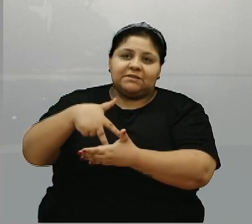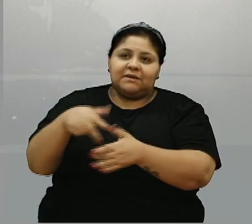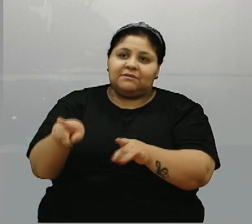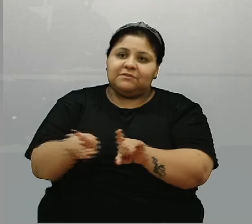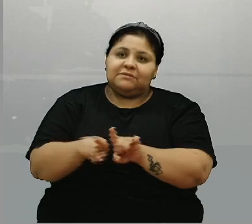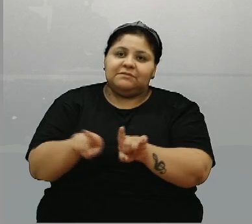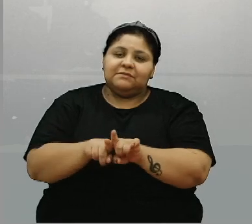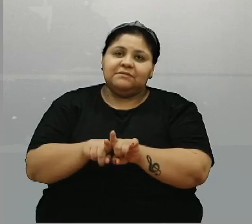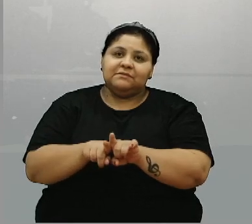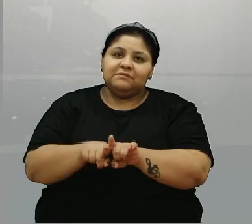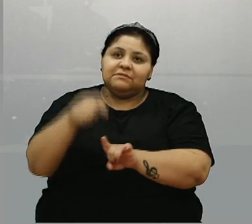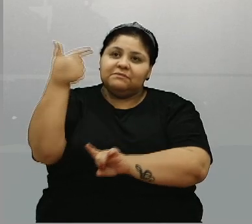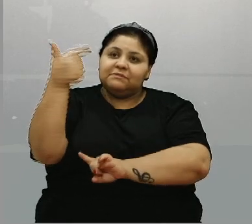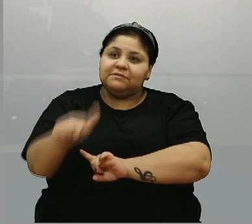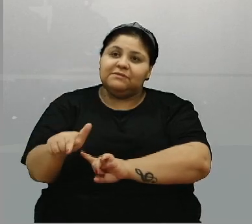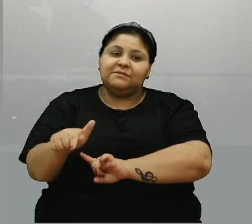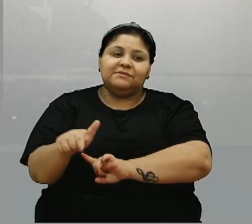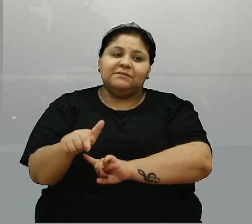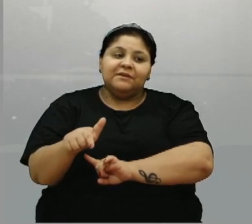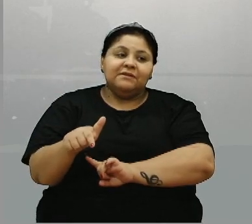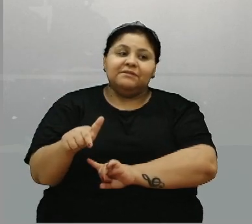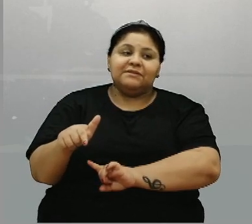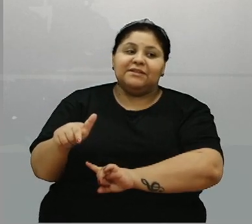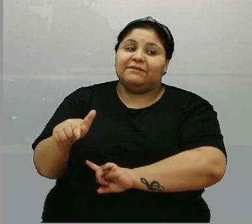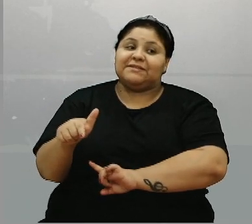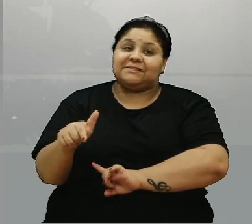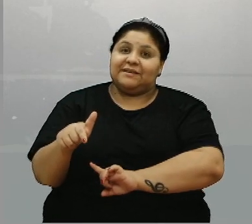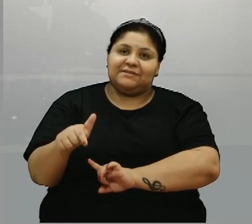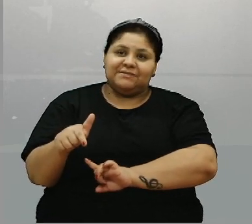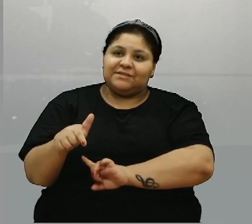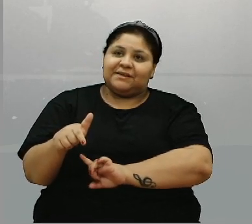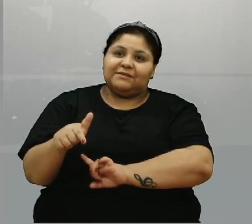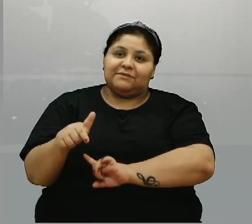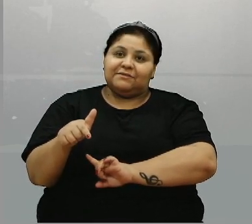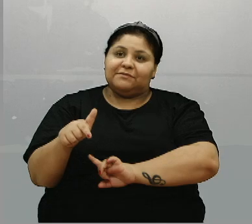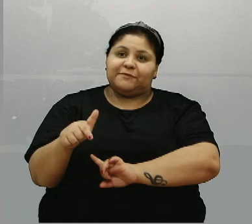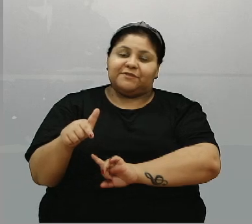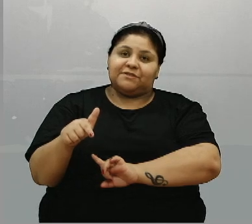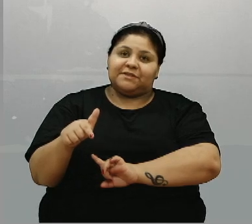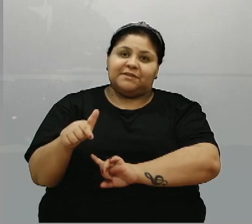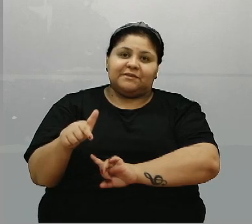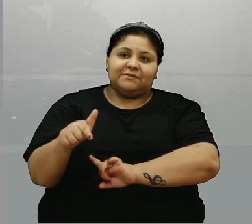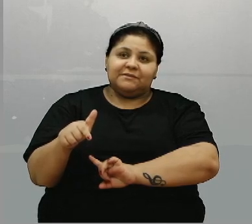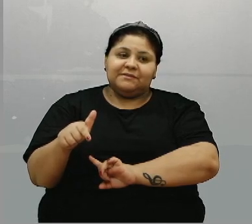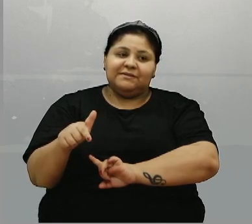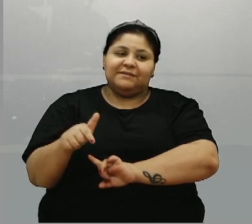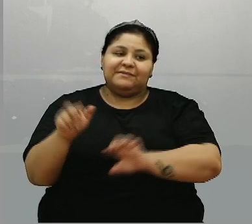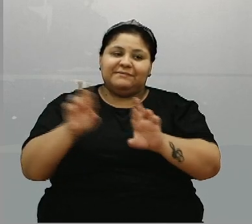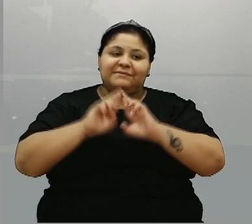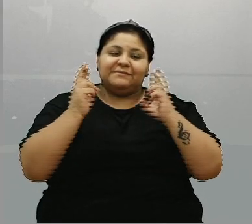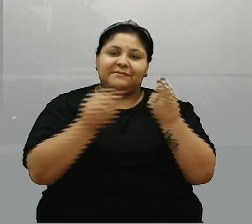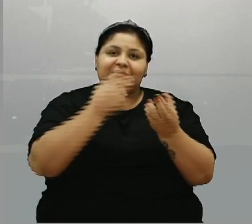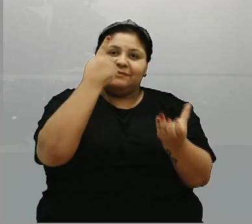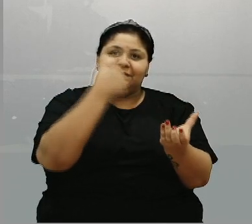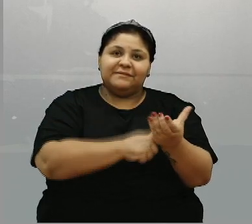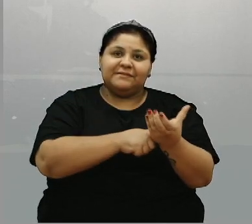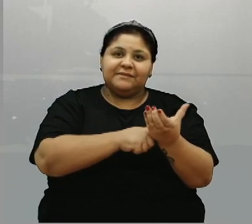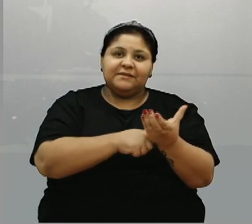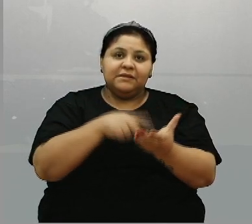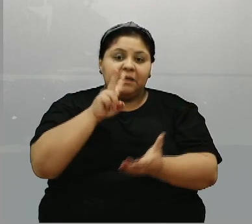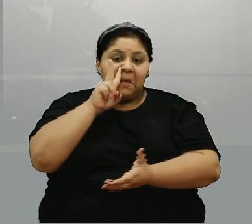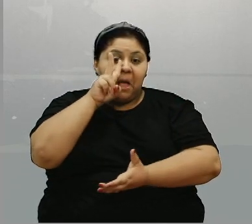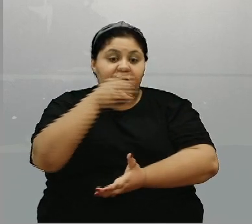e vez de novo a essa situação, senhores. Me parece que amanhã haverá uma reunião das forças vivas